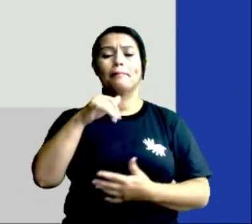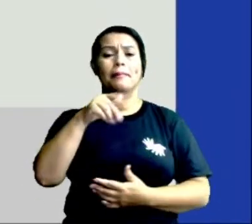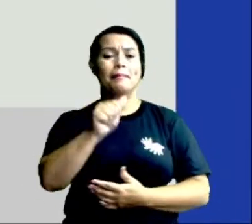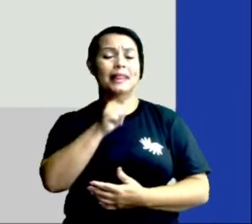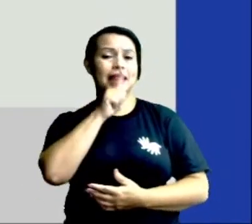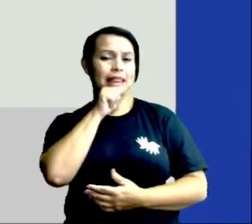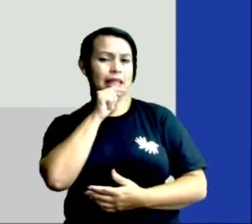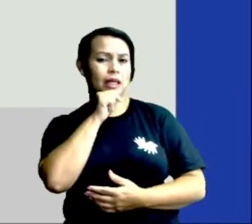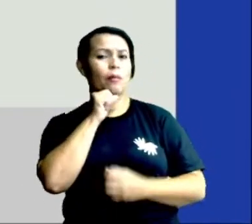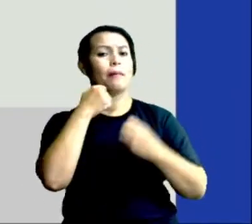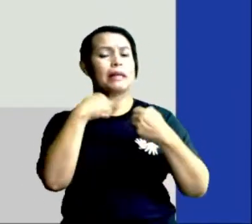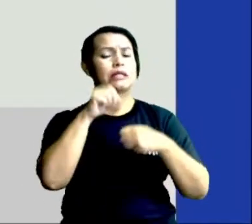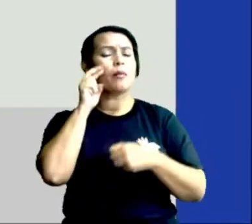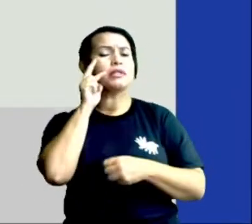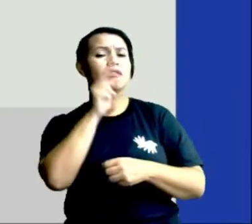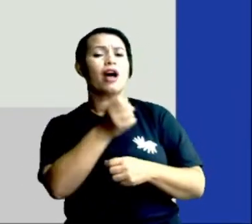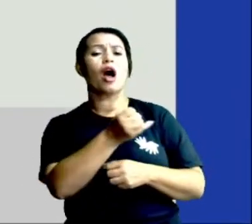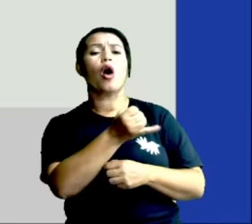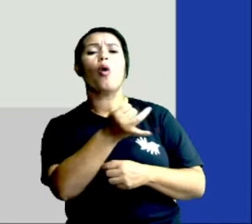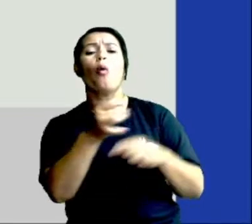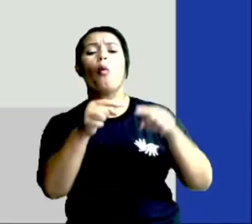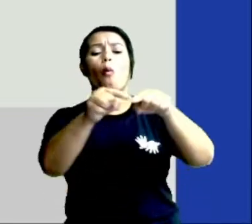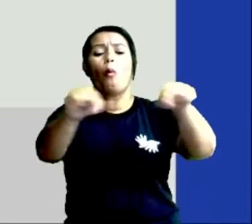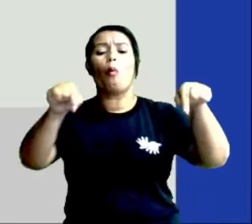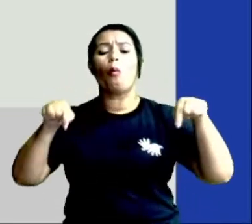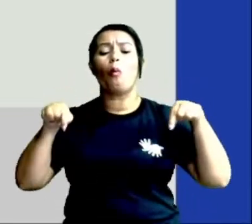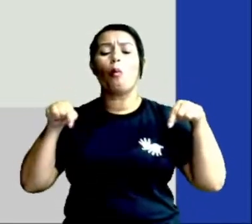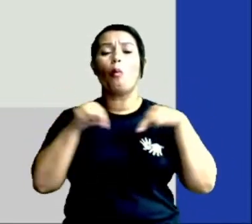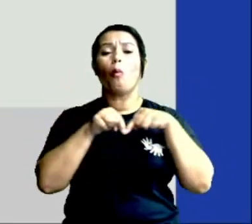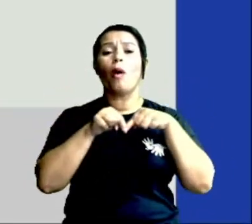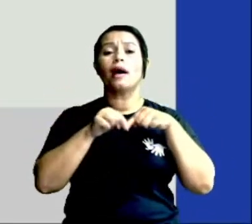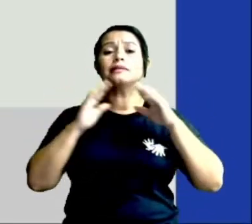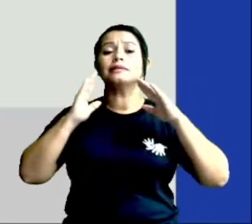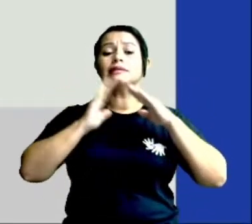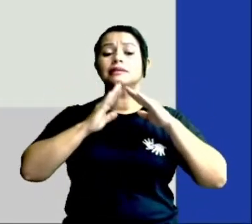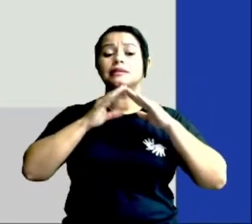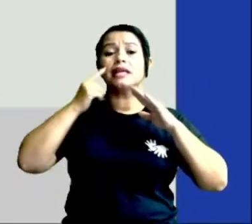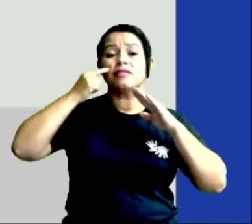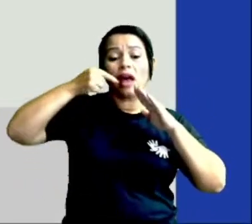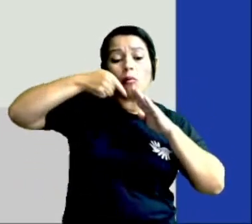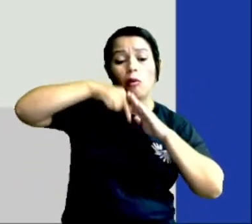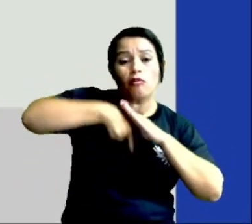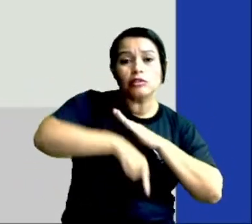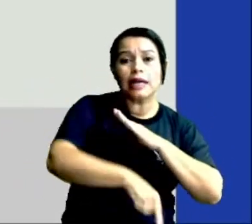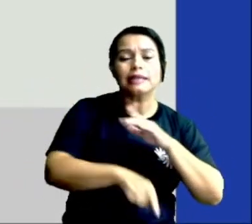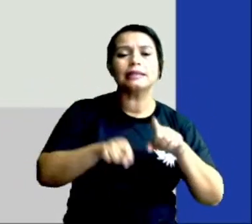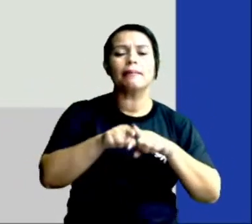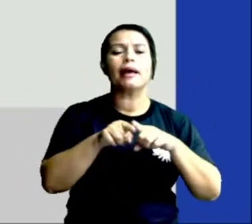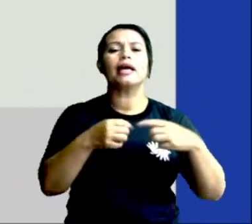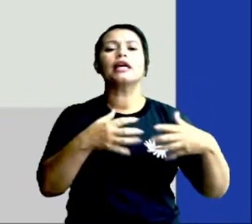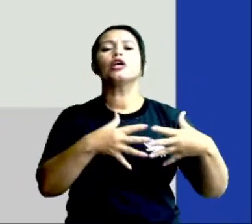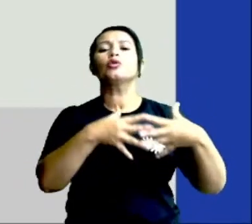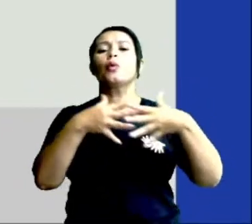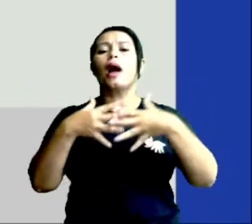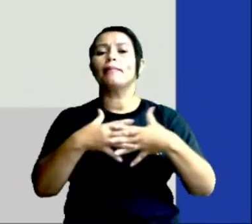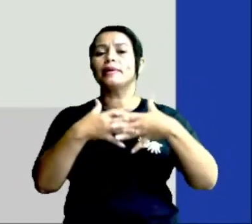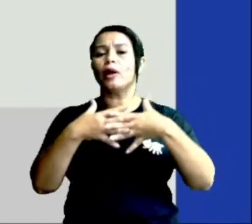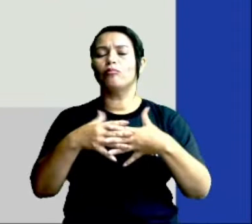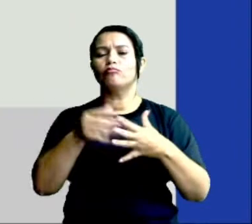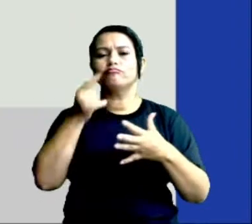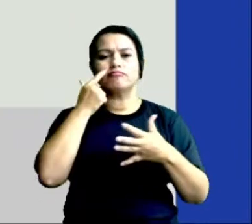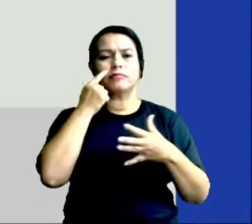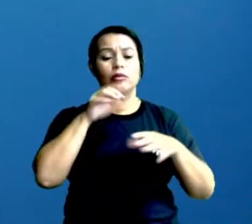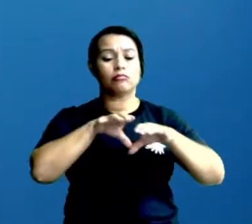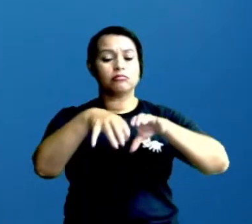observar a capacidade correspondente ao reservatório de sua casa e a capacidade do caminhão. Então,